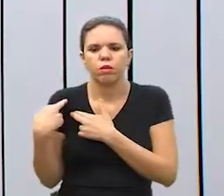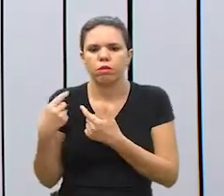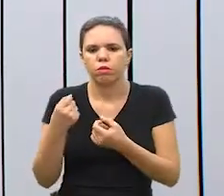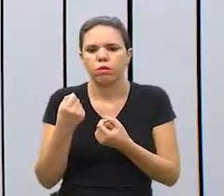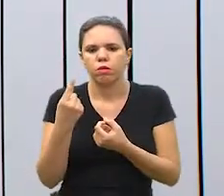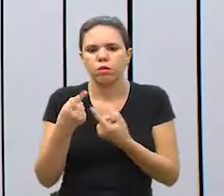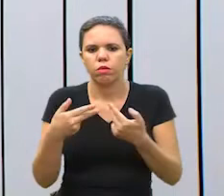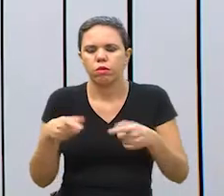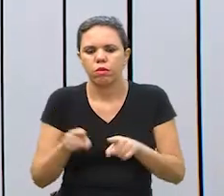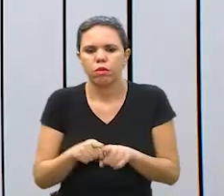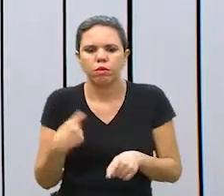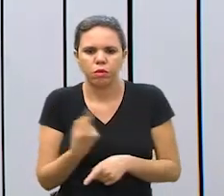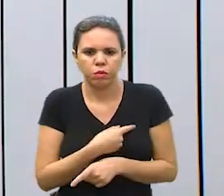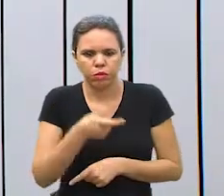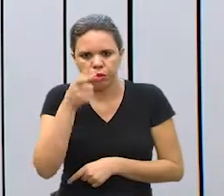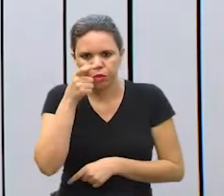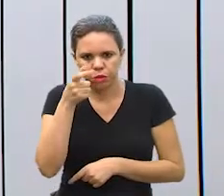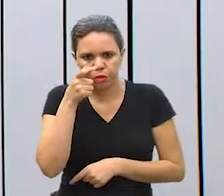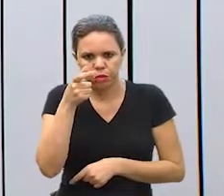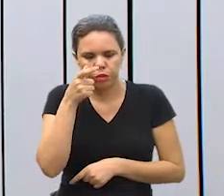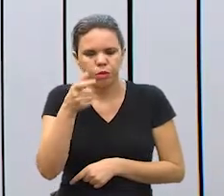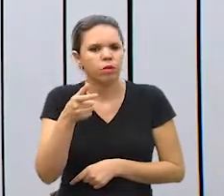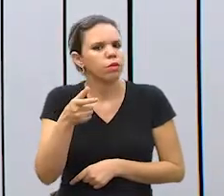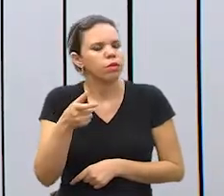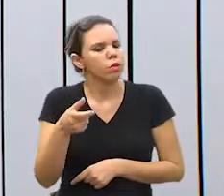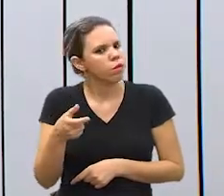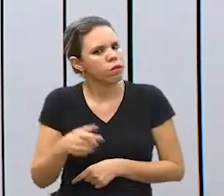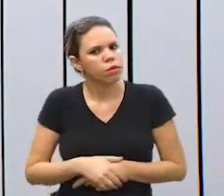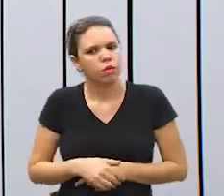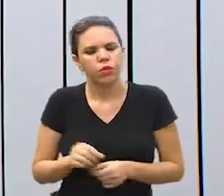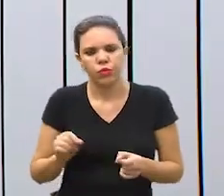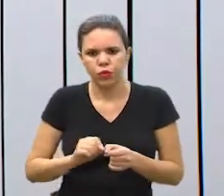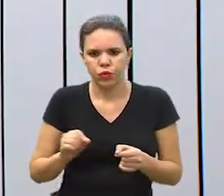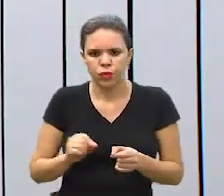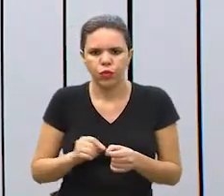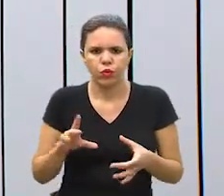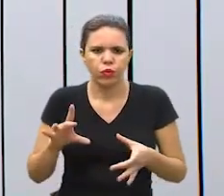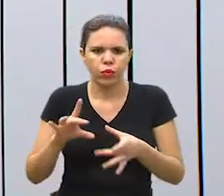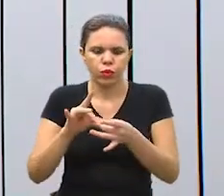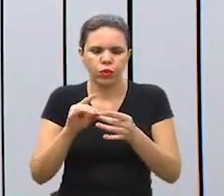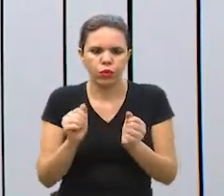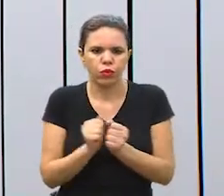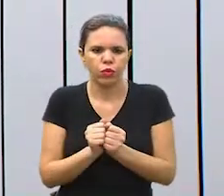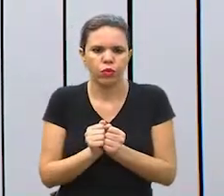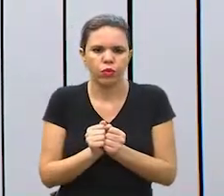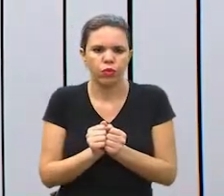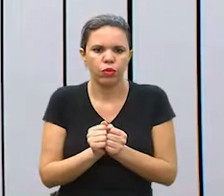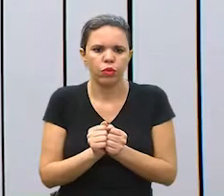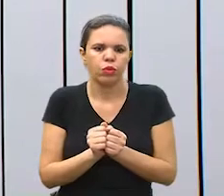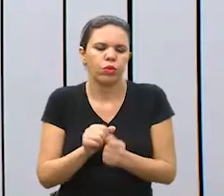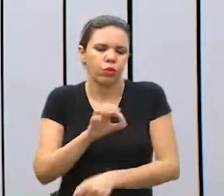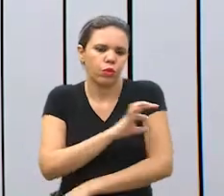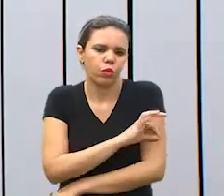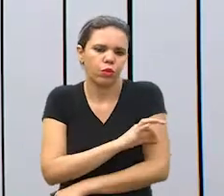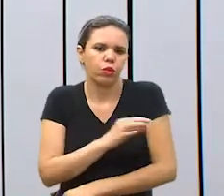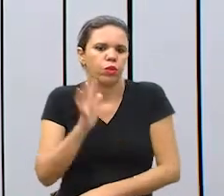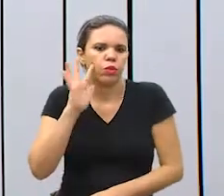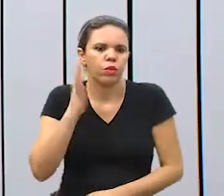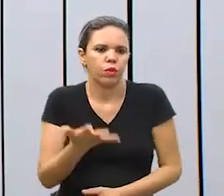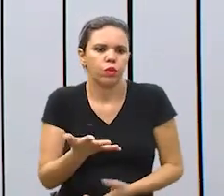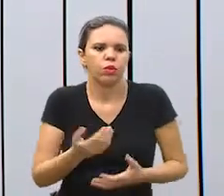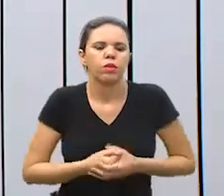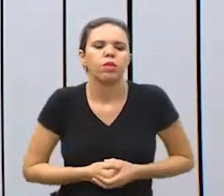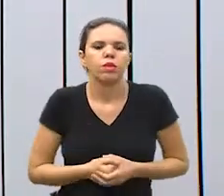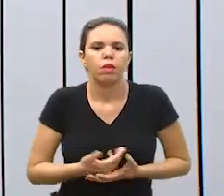questões para a gente ver para a gente estar fazendo essa parceria juntamente com o Executivo para buscar